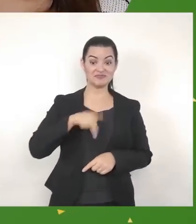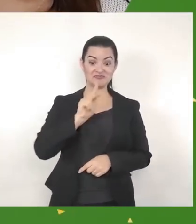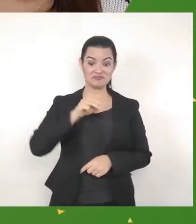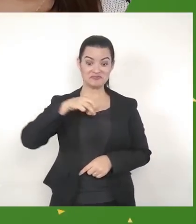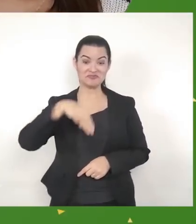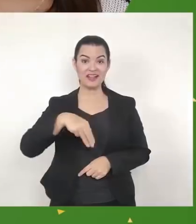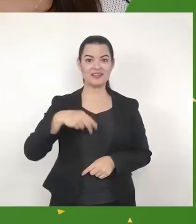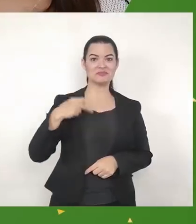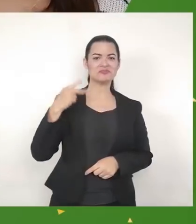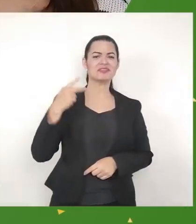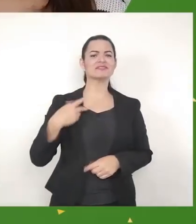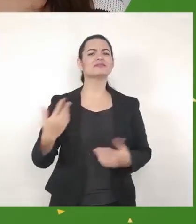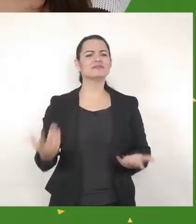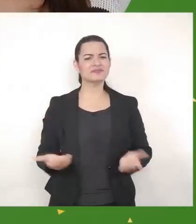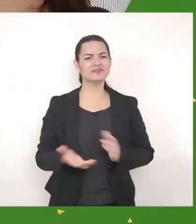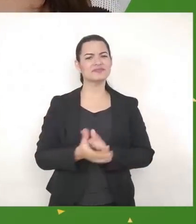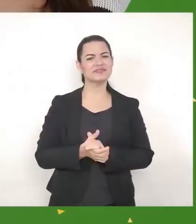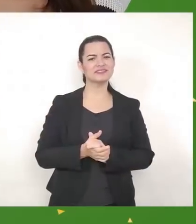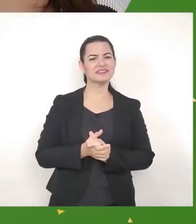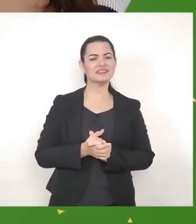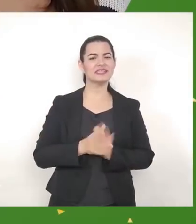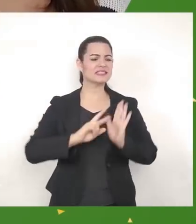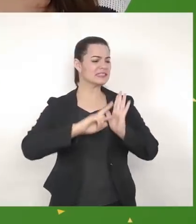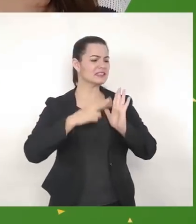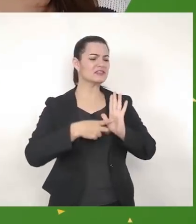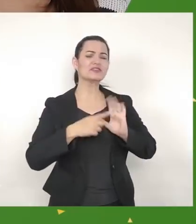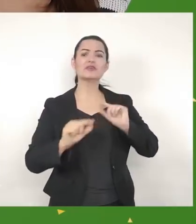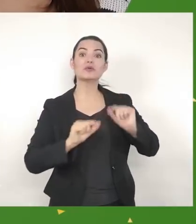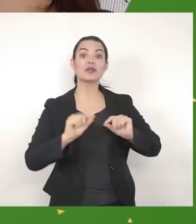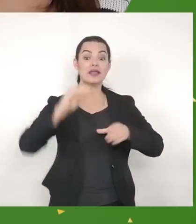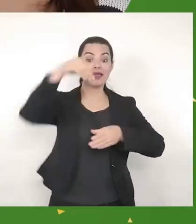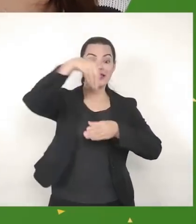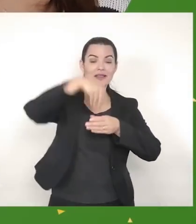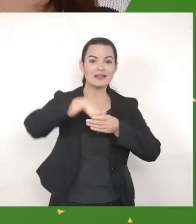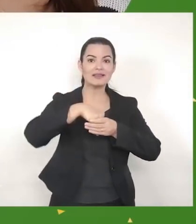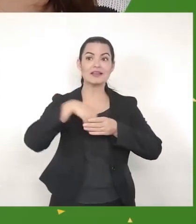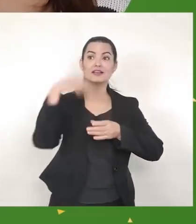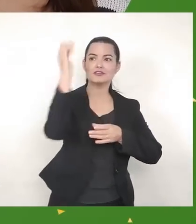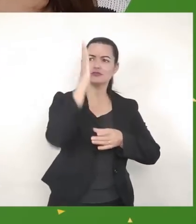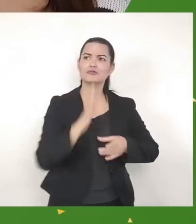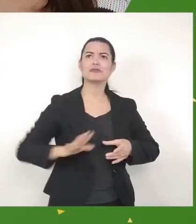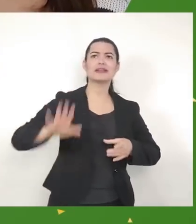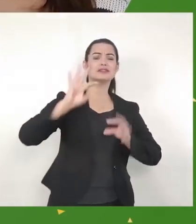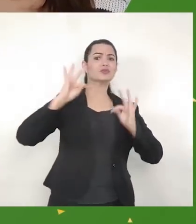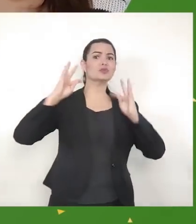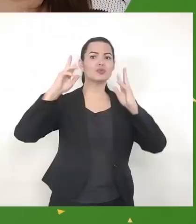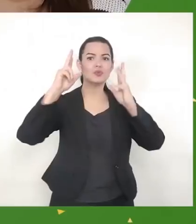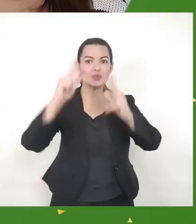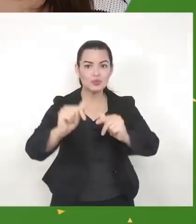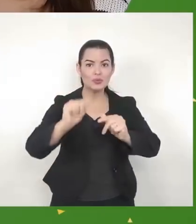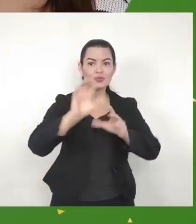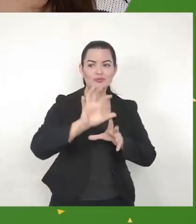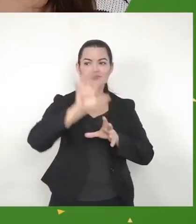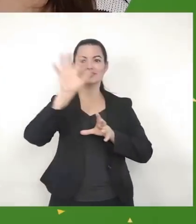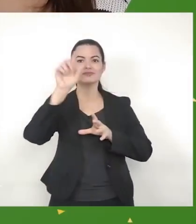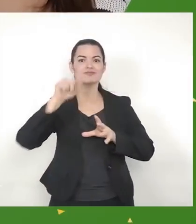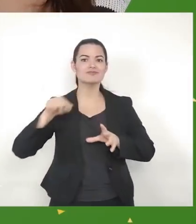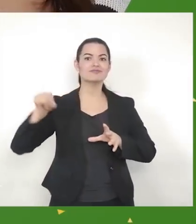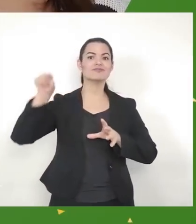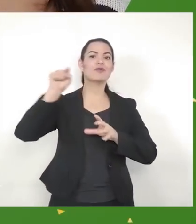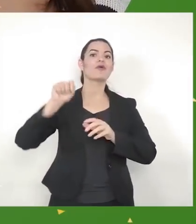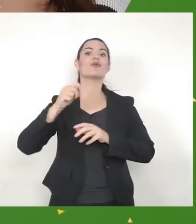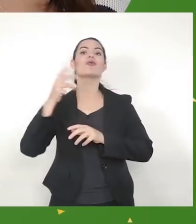1.554.257 quilômetros quadrados. Isso representa, dentro da regionalização completa aí do nosso